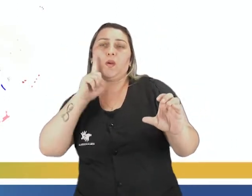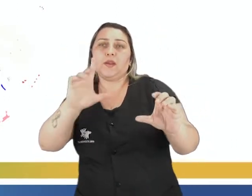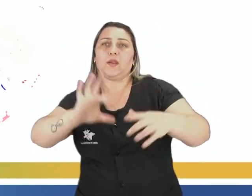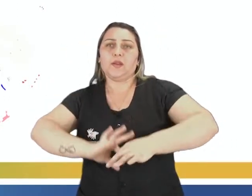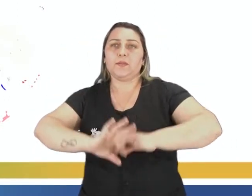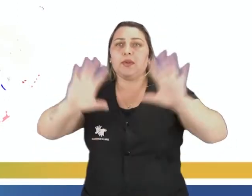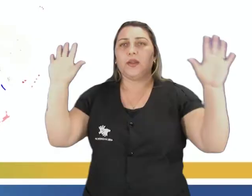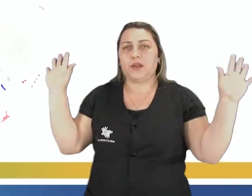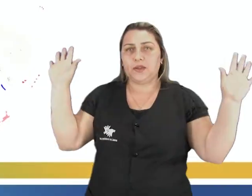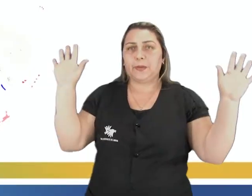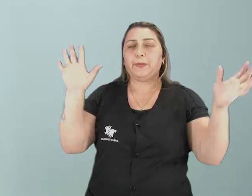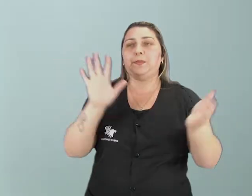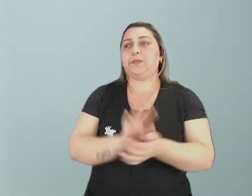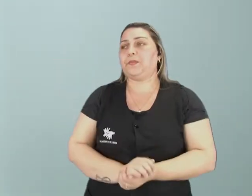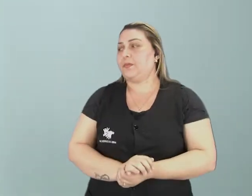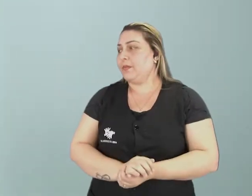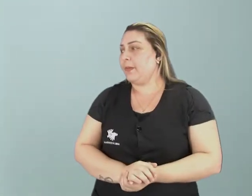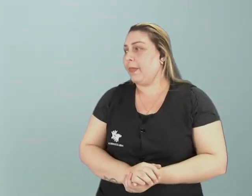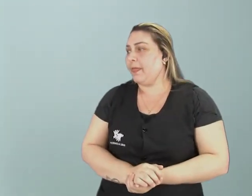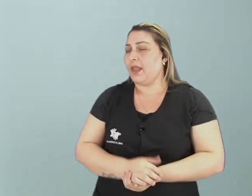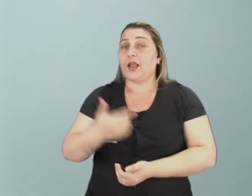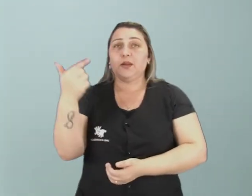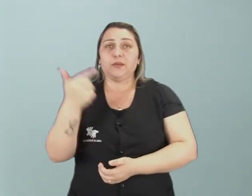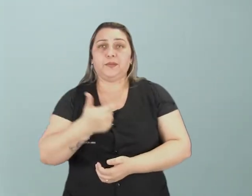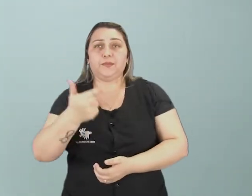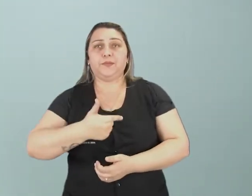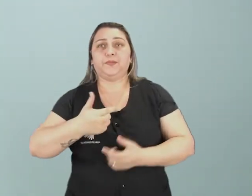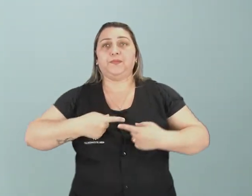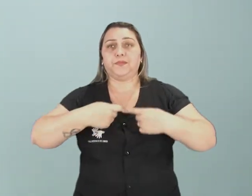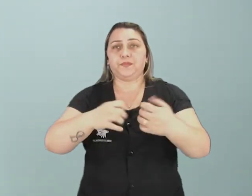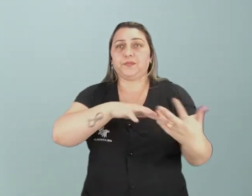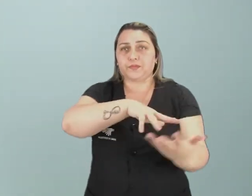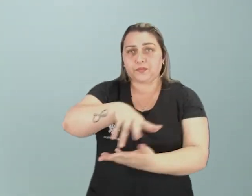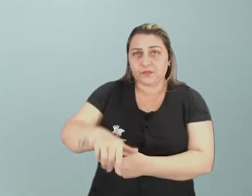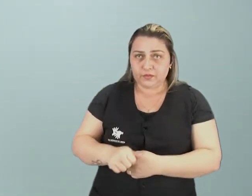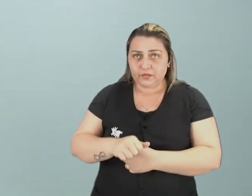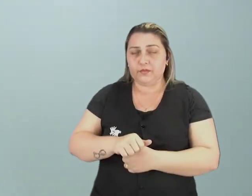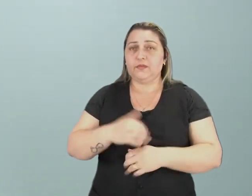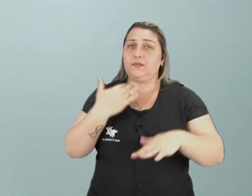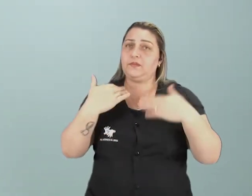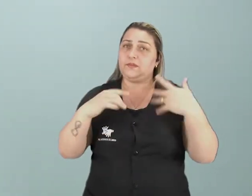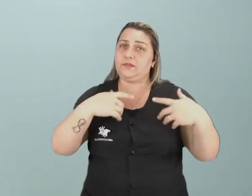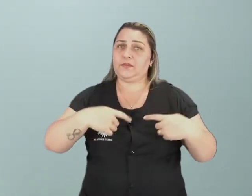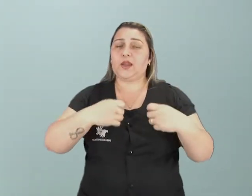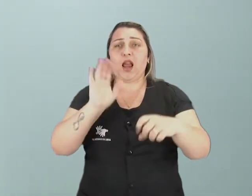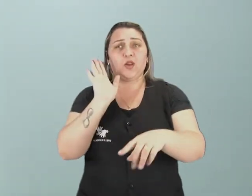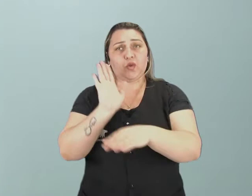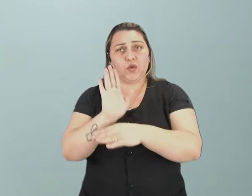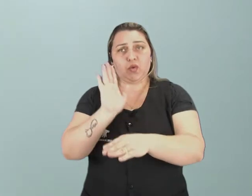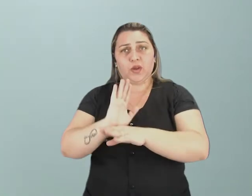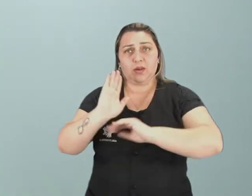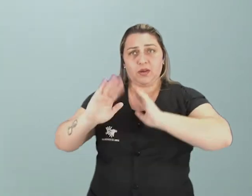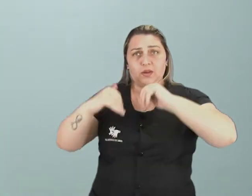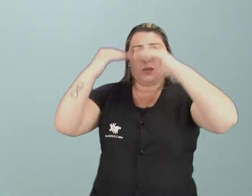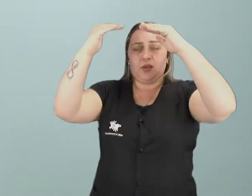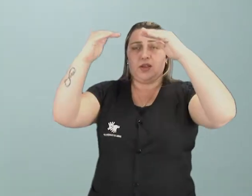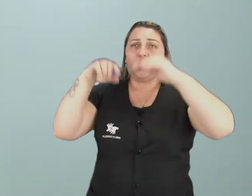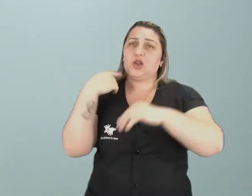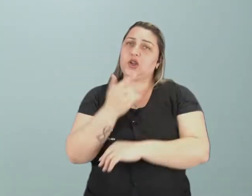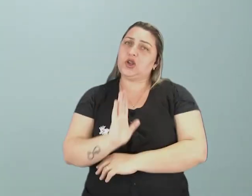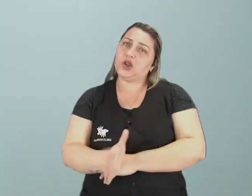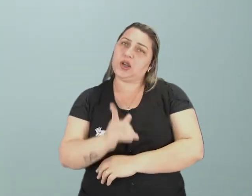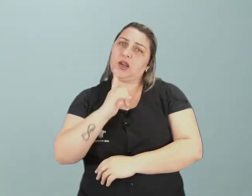sua independência. Então, queridos, a Segunda Guerra Mundial, os movimentos da guerra contribuem para o processo. Então a gente já tem